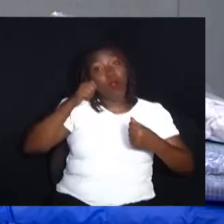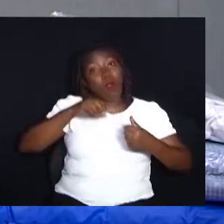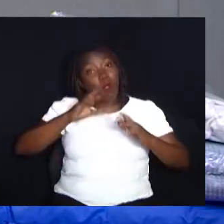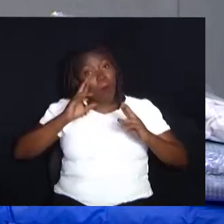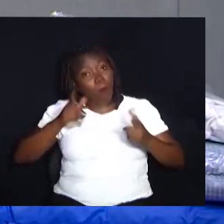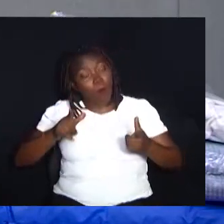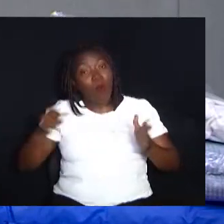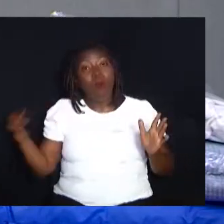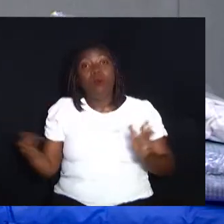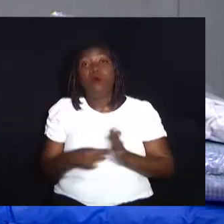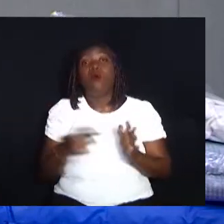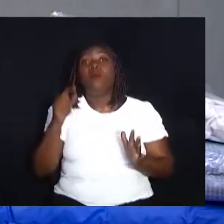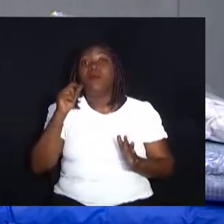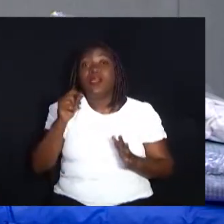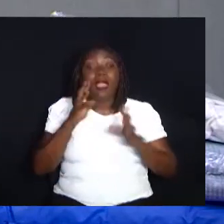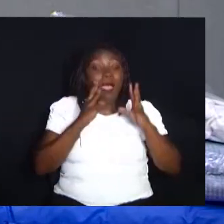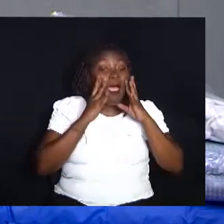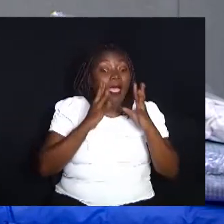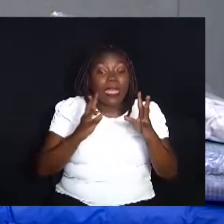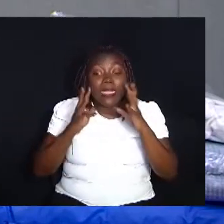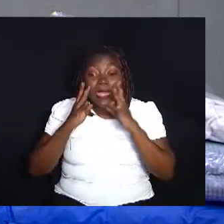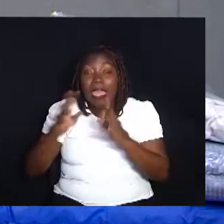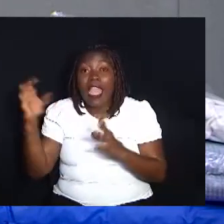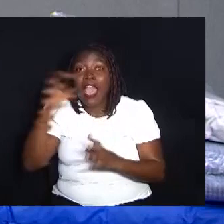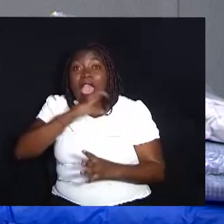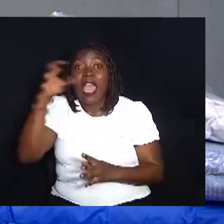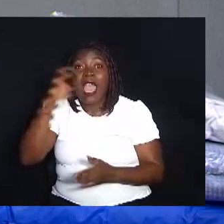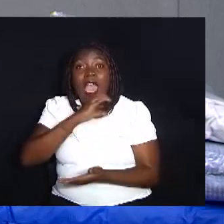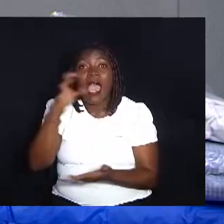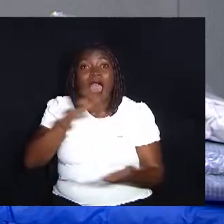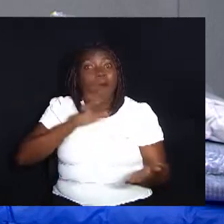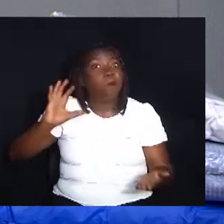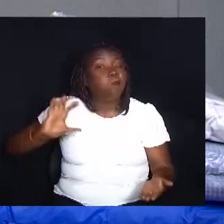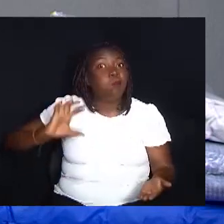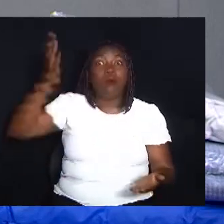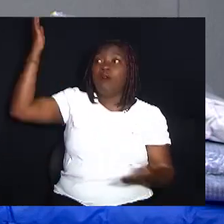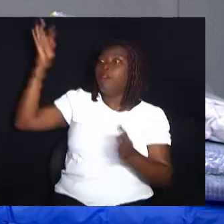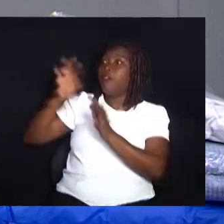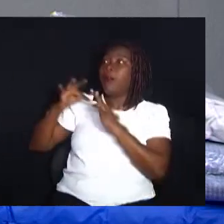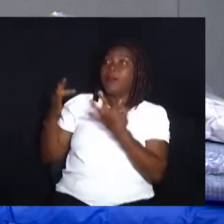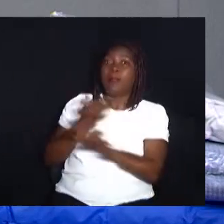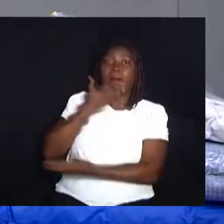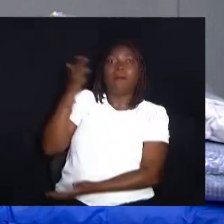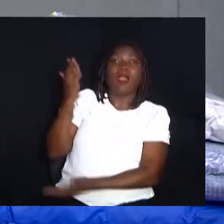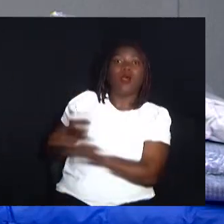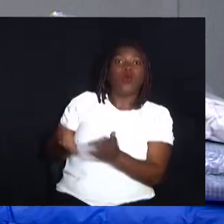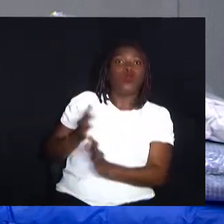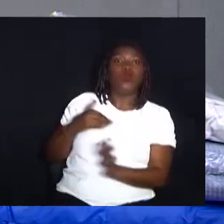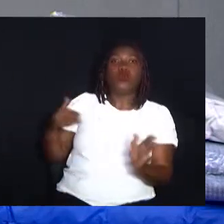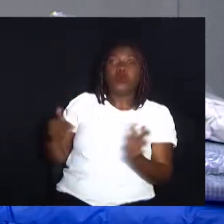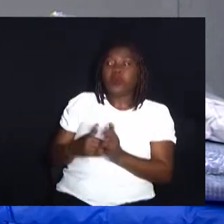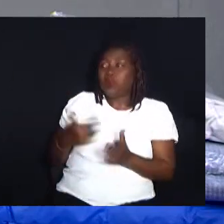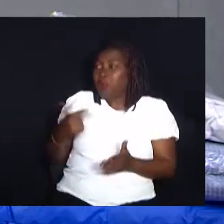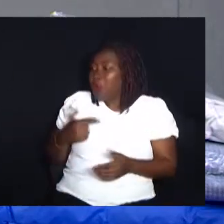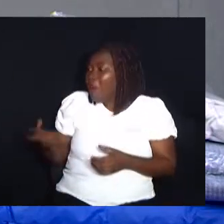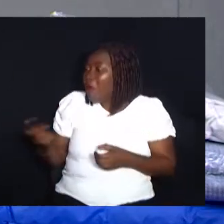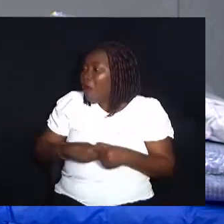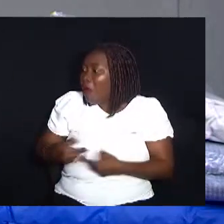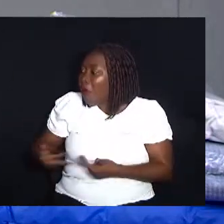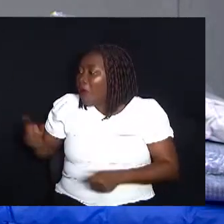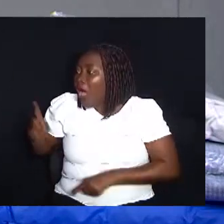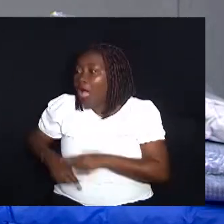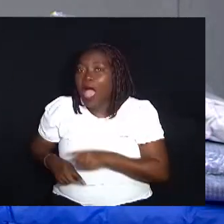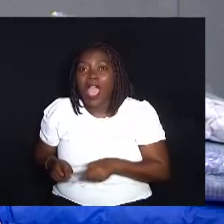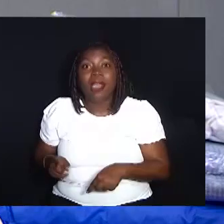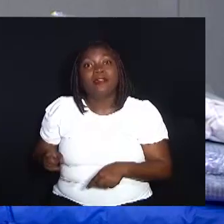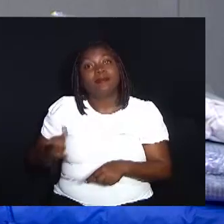de higiene também para homem e para mulher este o objetivo é atender na emergência aquela situação em que a família perdeu tudo